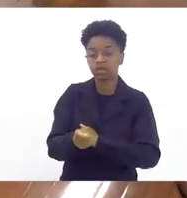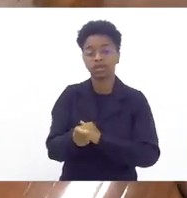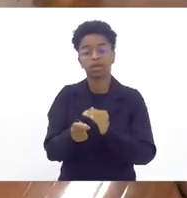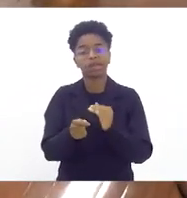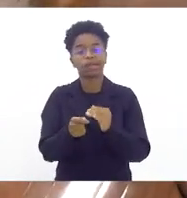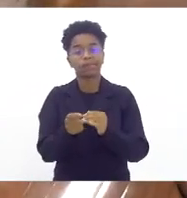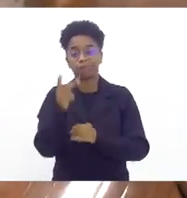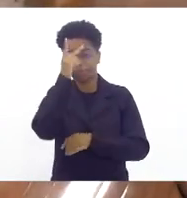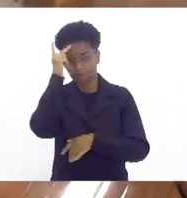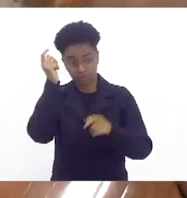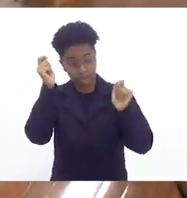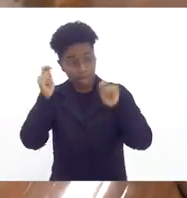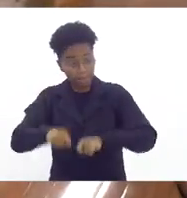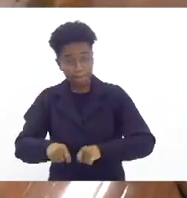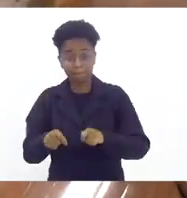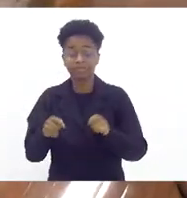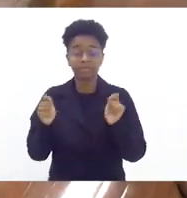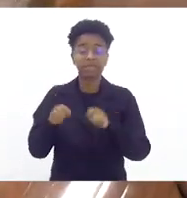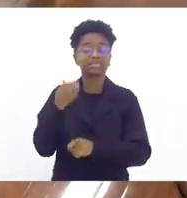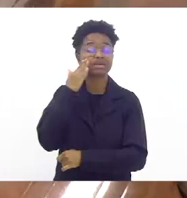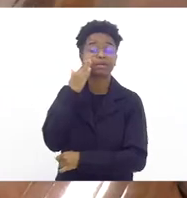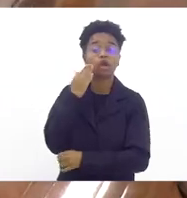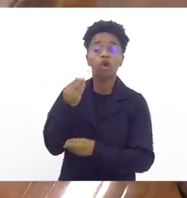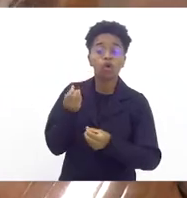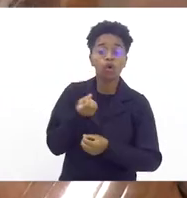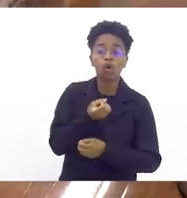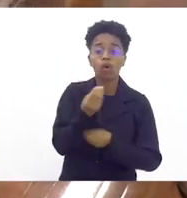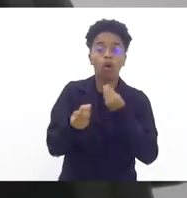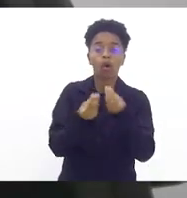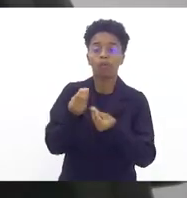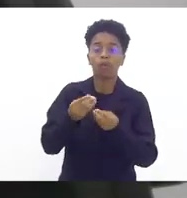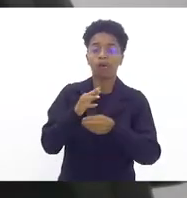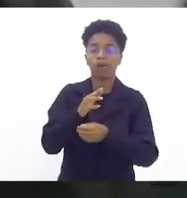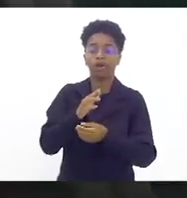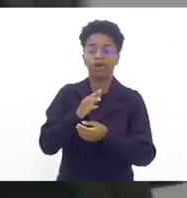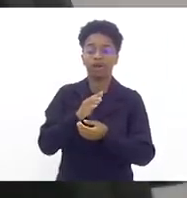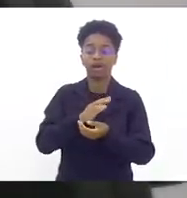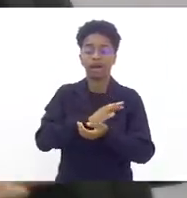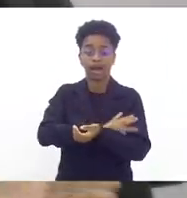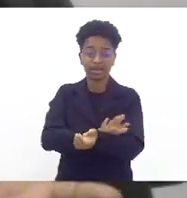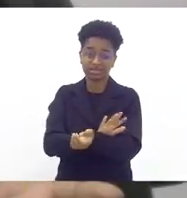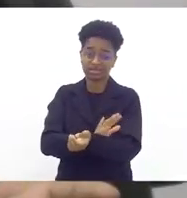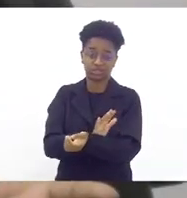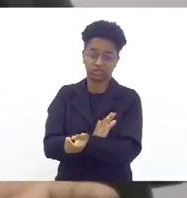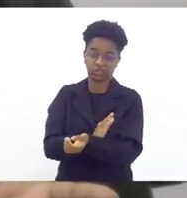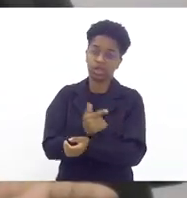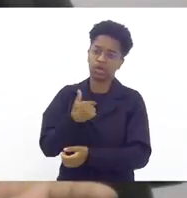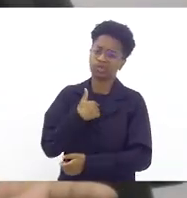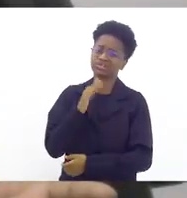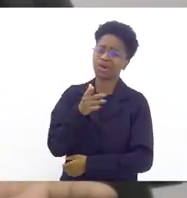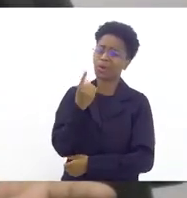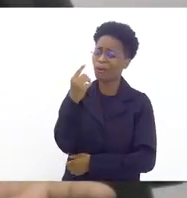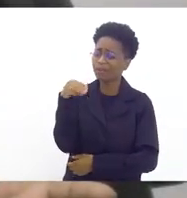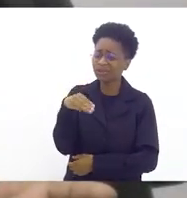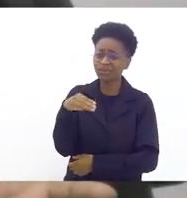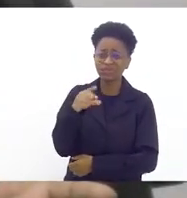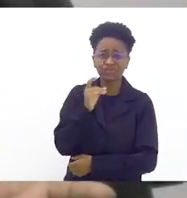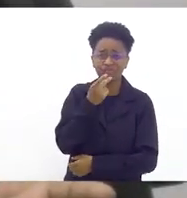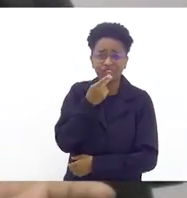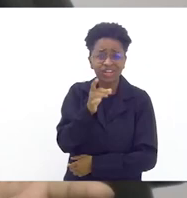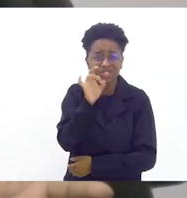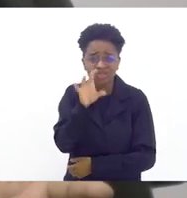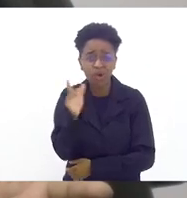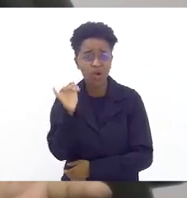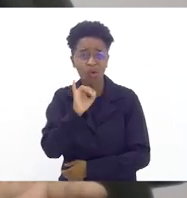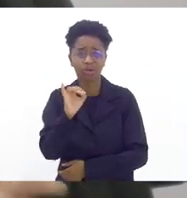mensurar o racismo institucional. Olha aí, um minuto, eu acabei de dizer oi. É impressionante